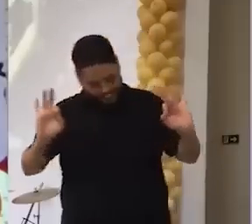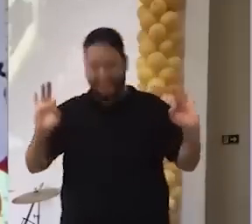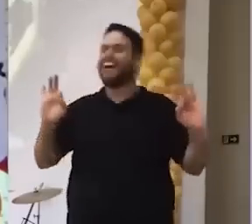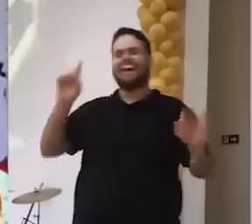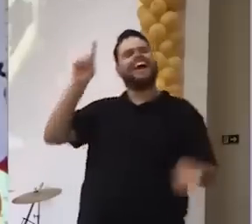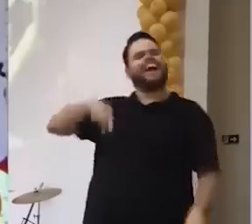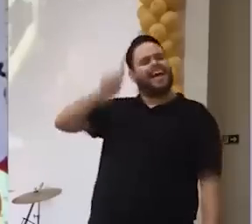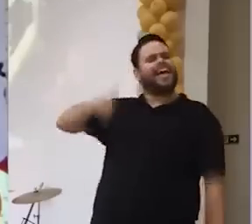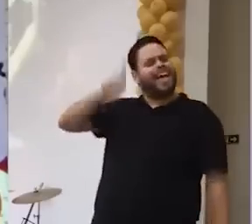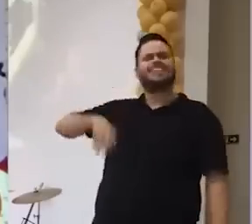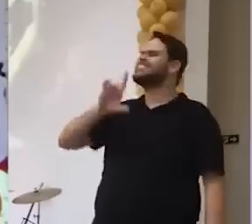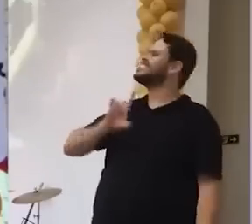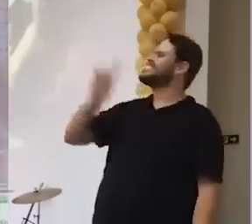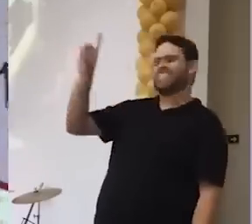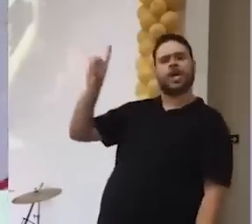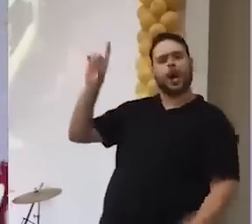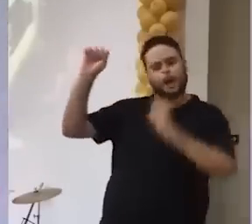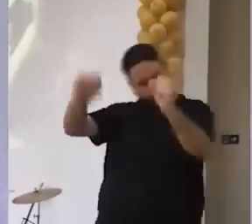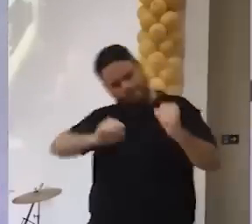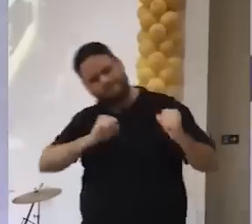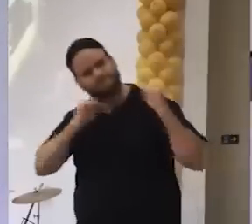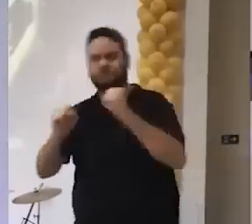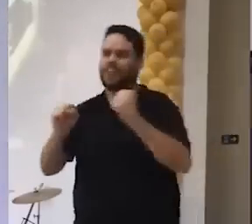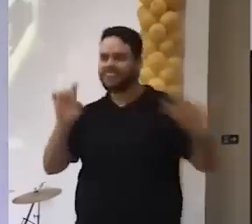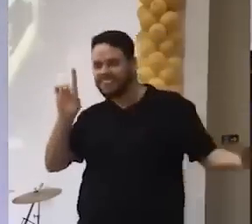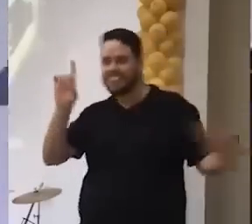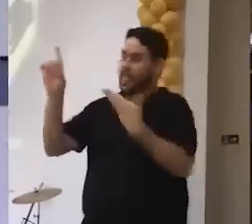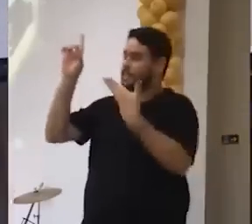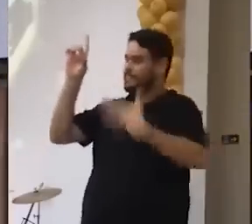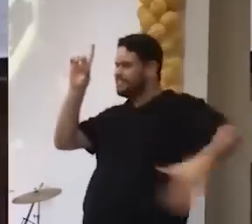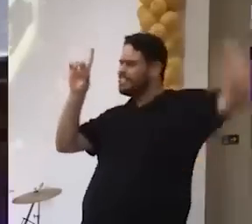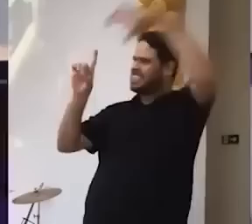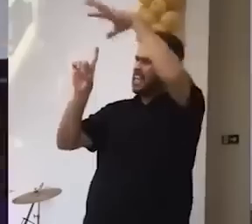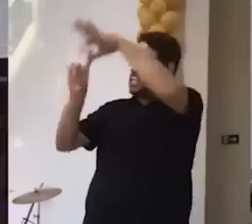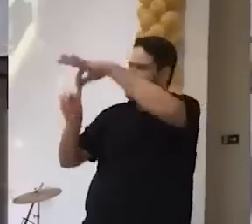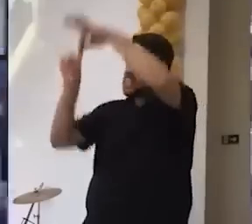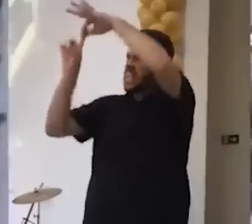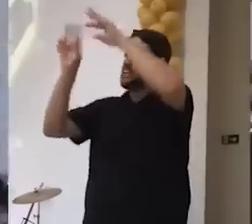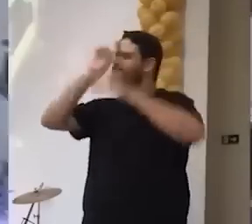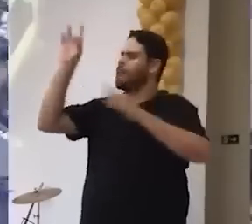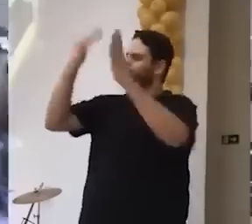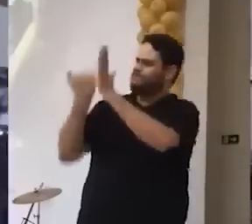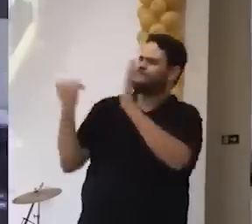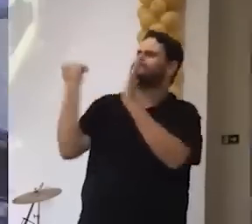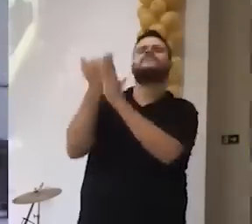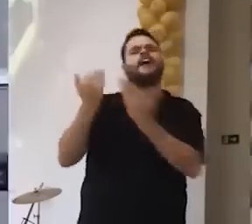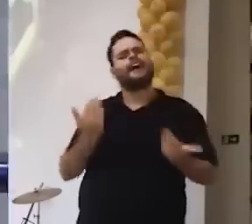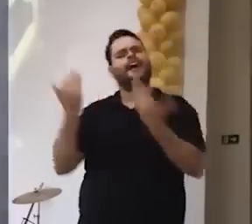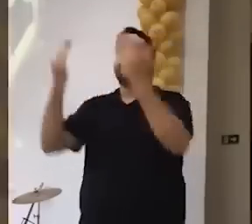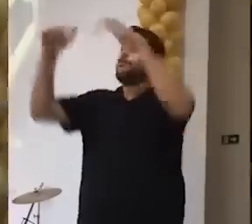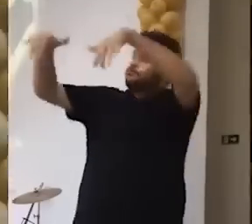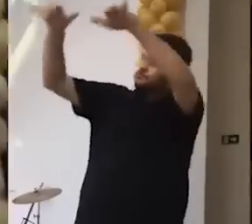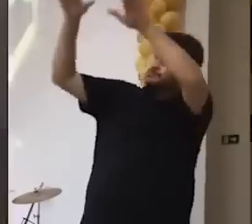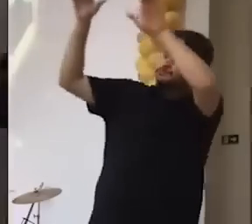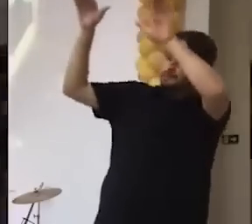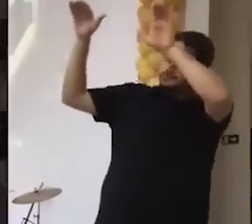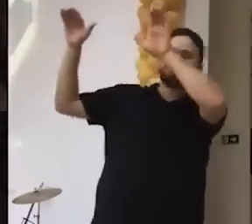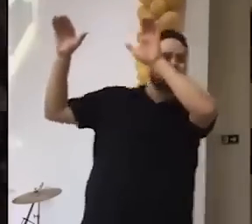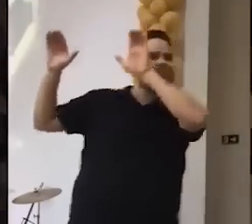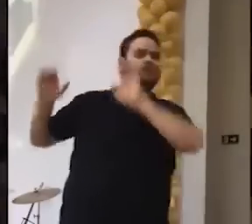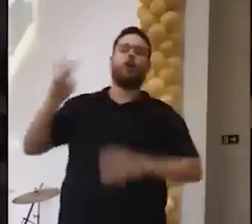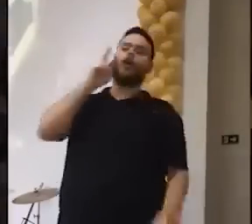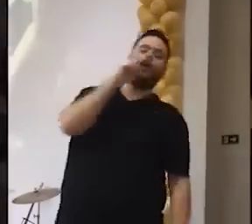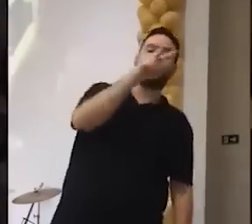é o seu Deus, o Todo-Poderoso Deus, o Rei dos Reis, o Senhor dos Senhores, aquele que está no trono, aquele que dirige as